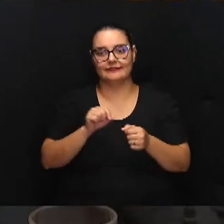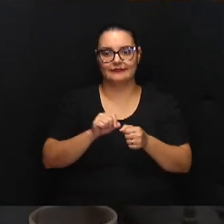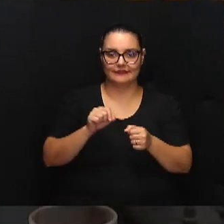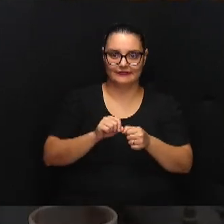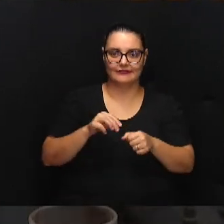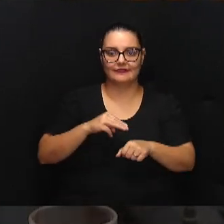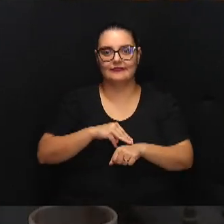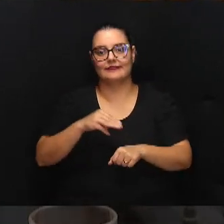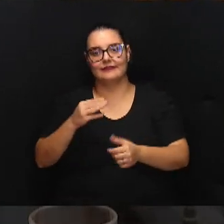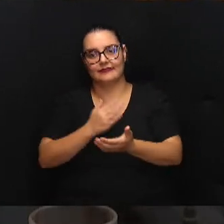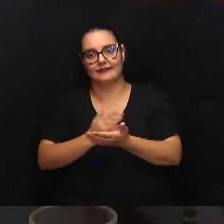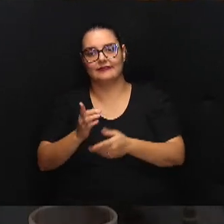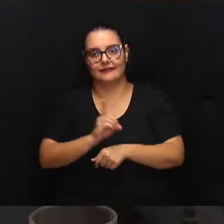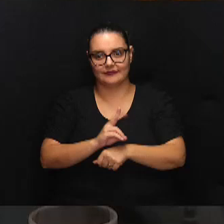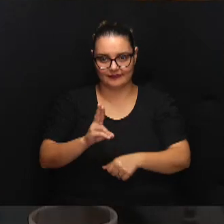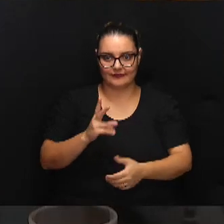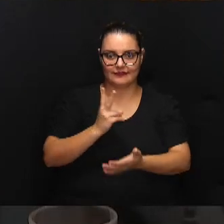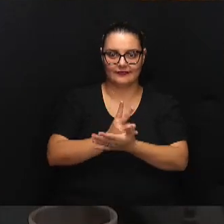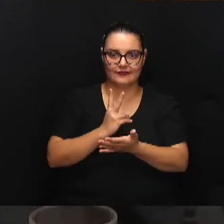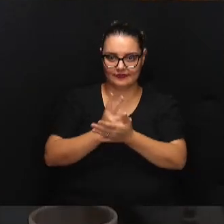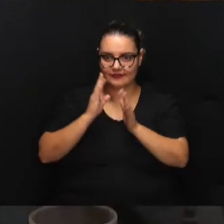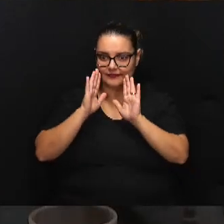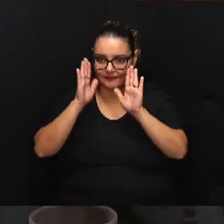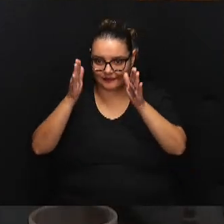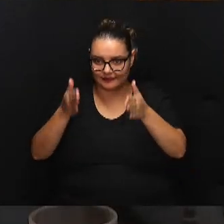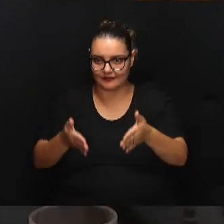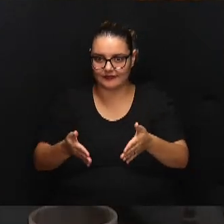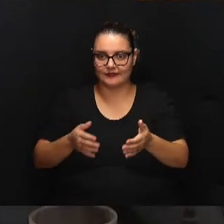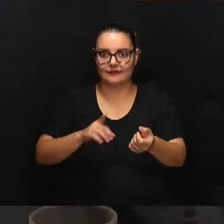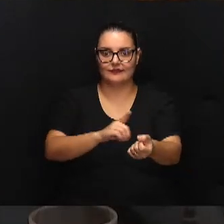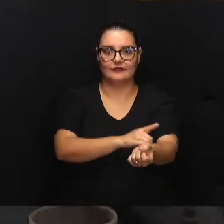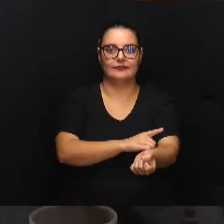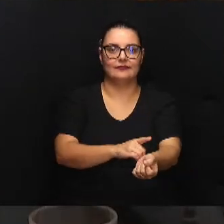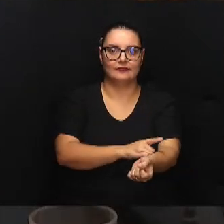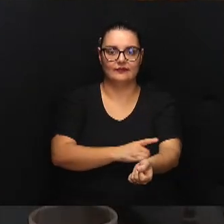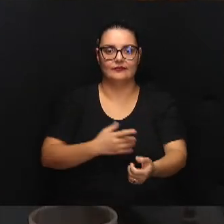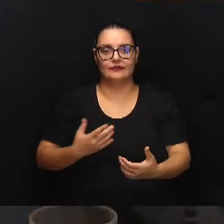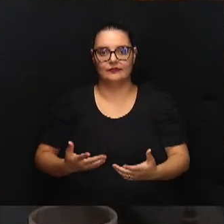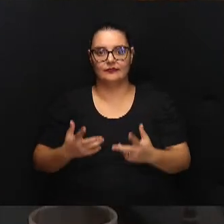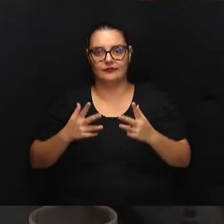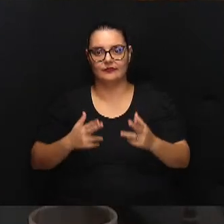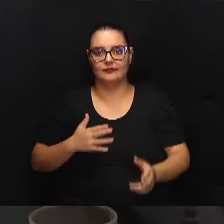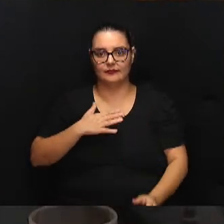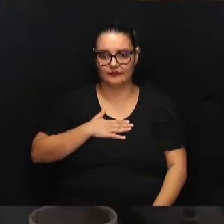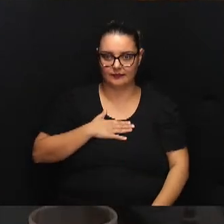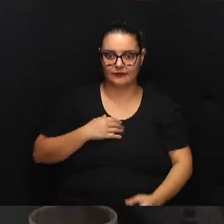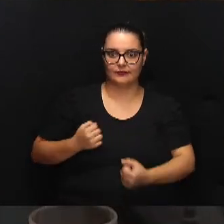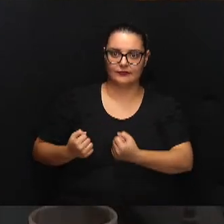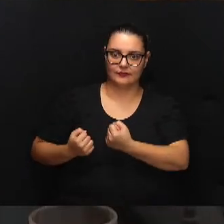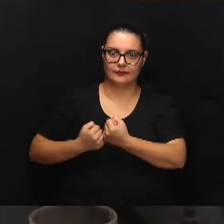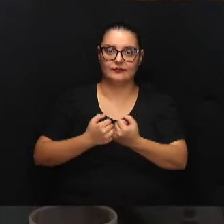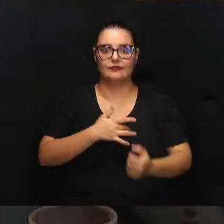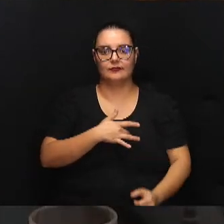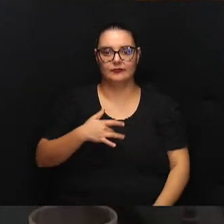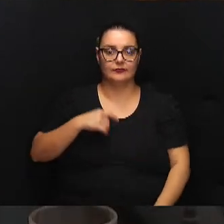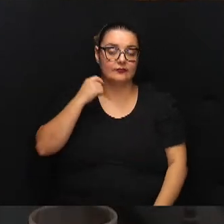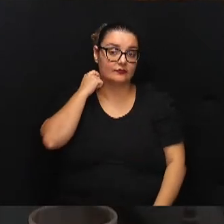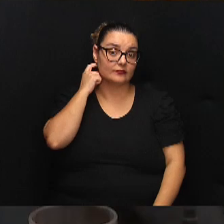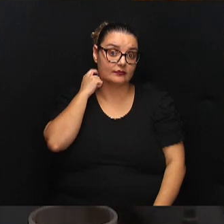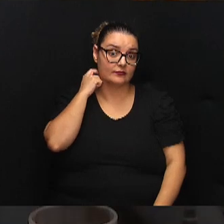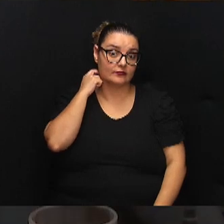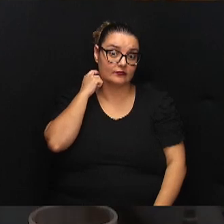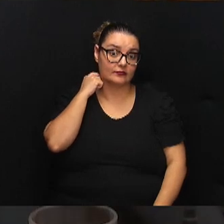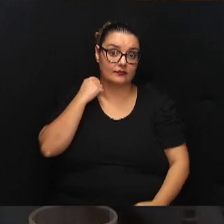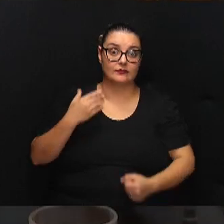mestrado, iniciei doutorado, sempre focando em diabetes, mas como o meu suporte de saúde ele sempre foi basicamente